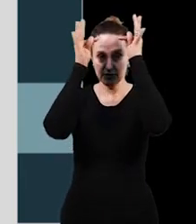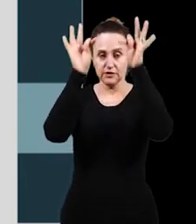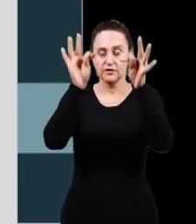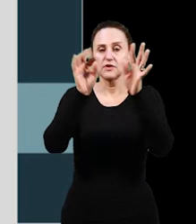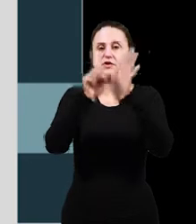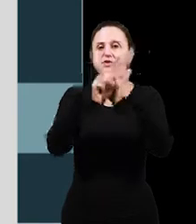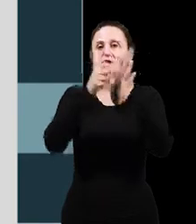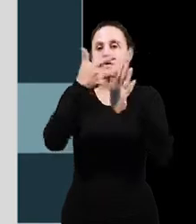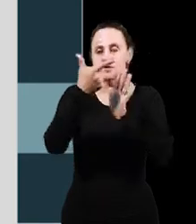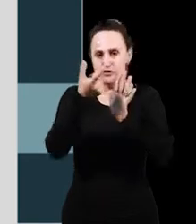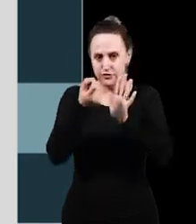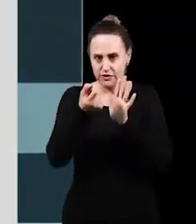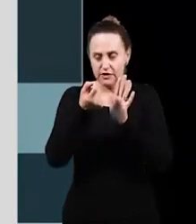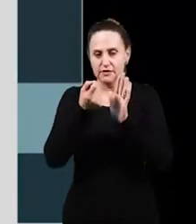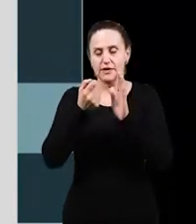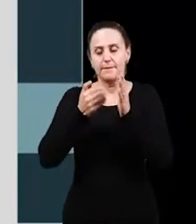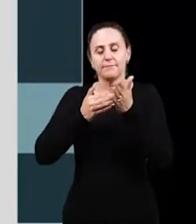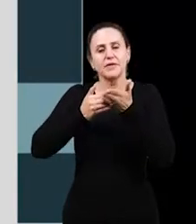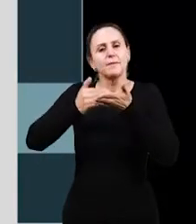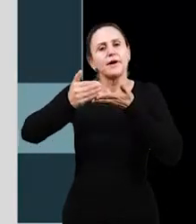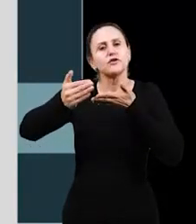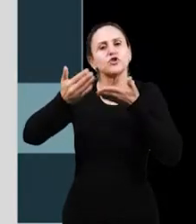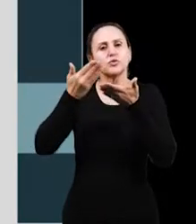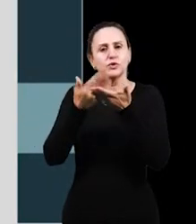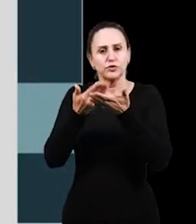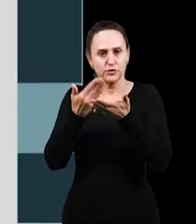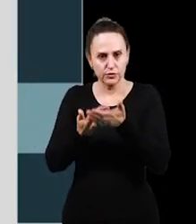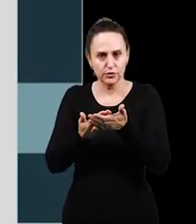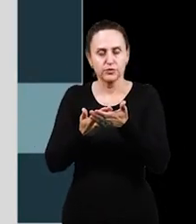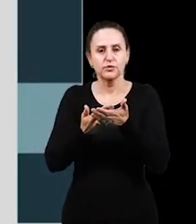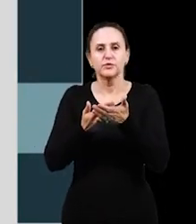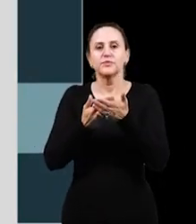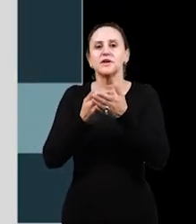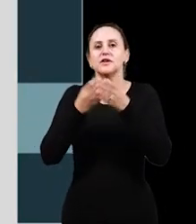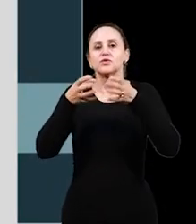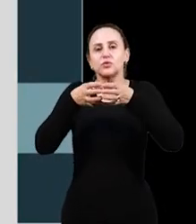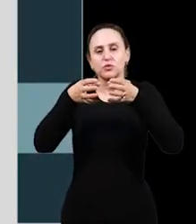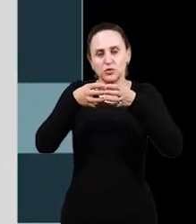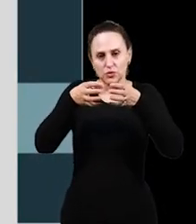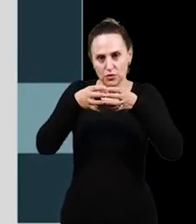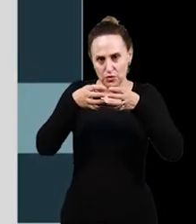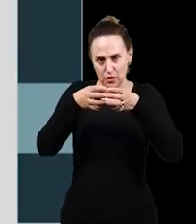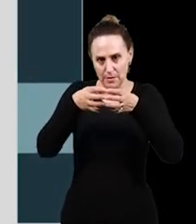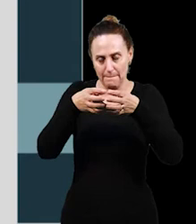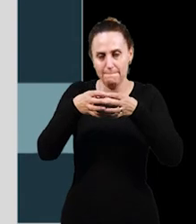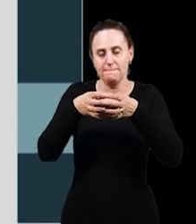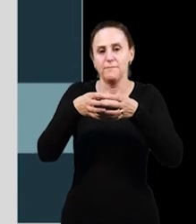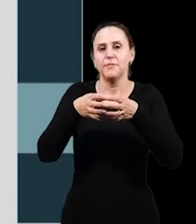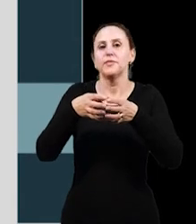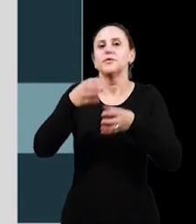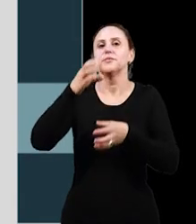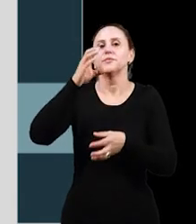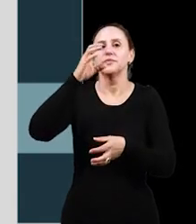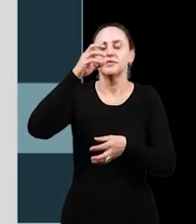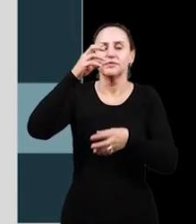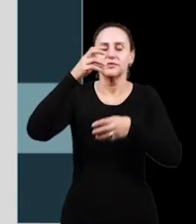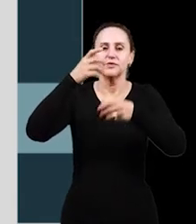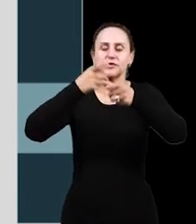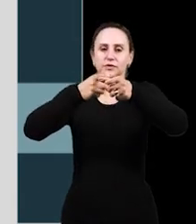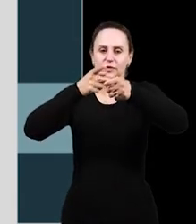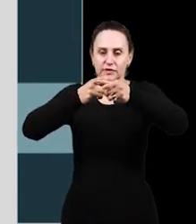a partir dos estudos desenvolvidos pelo no círculo linguístico de Praga fundado pelo linguiça Vila em